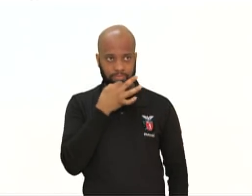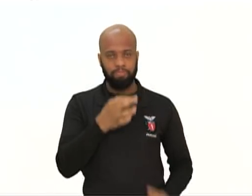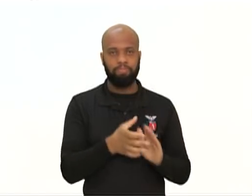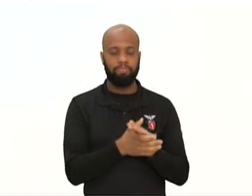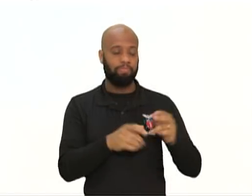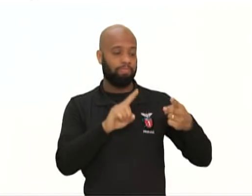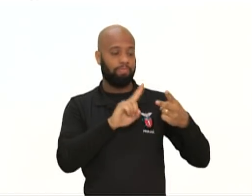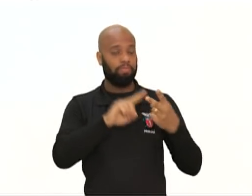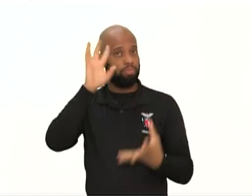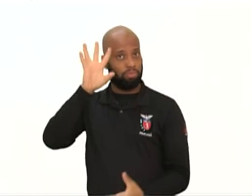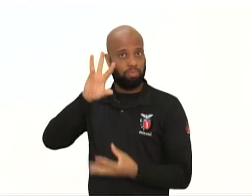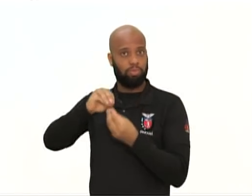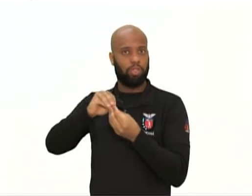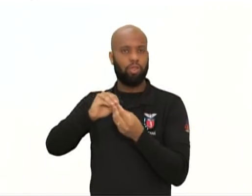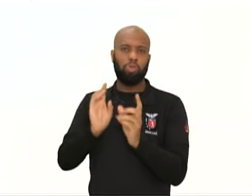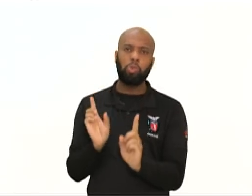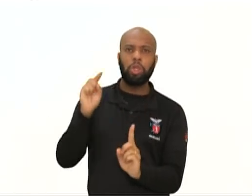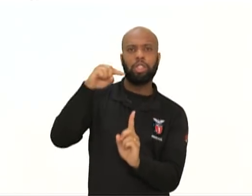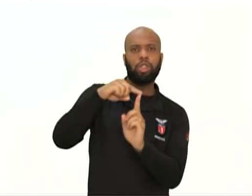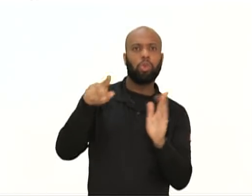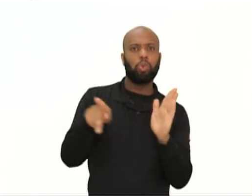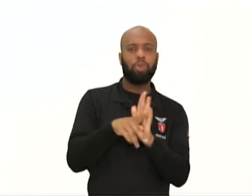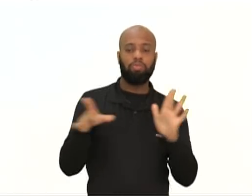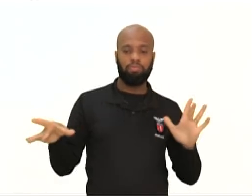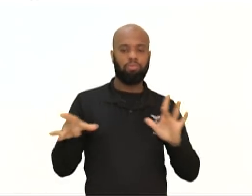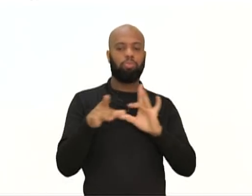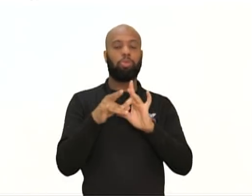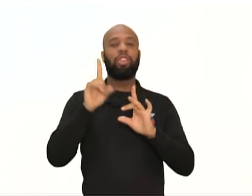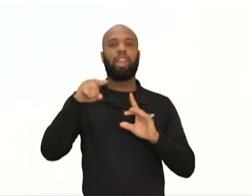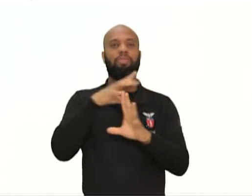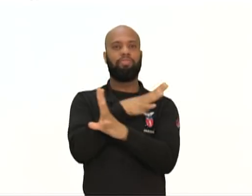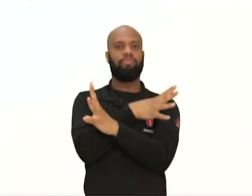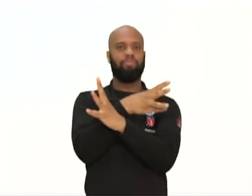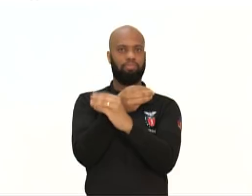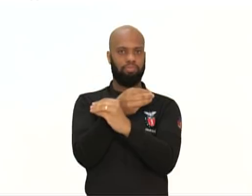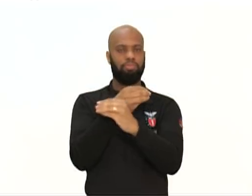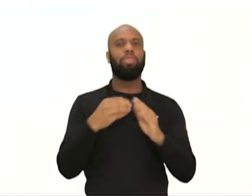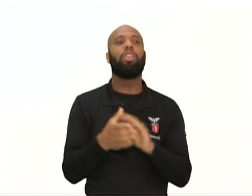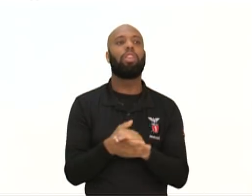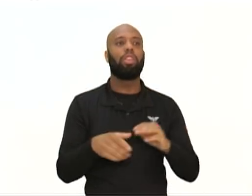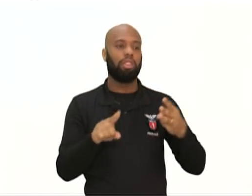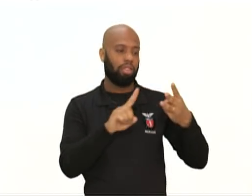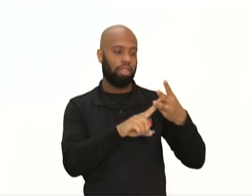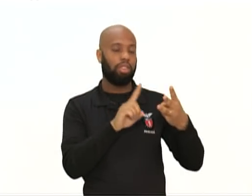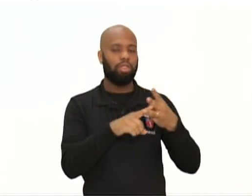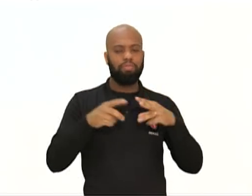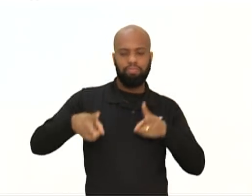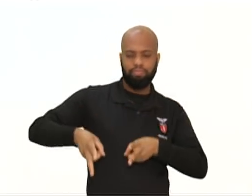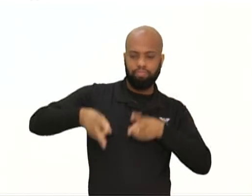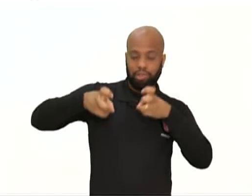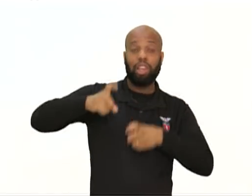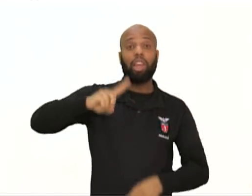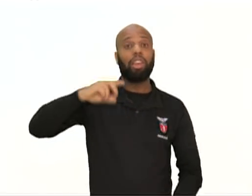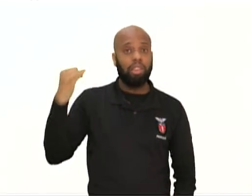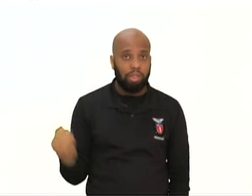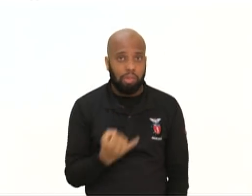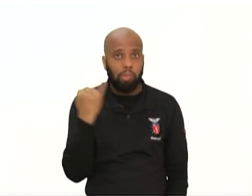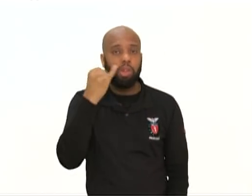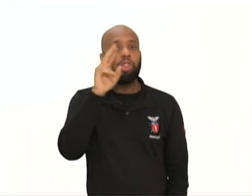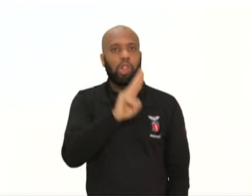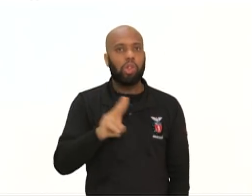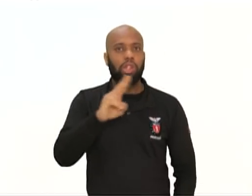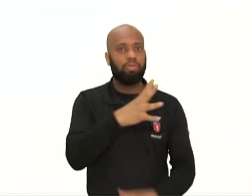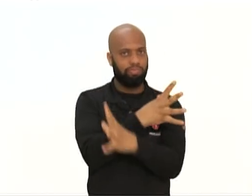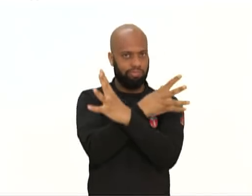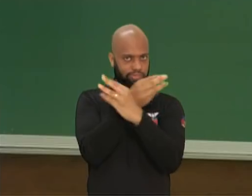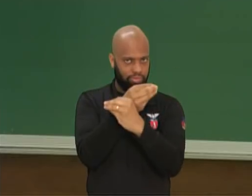fazer. Compreender a função dos conectivos, as conjunções. Reconhecer a importância das